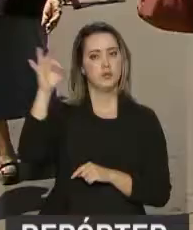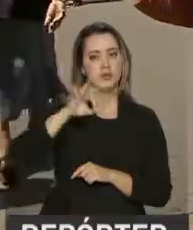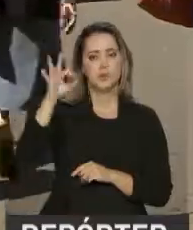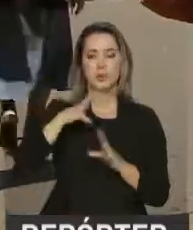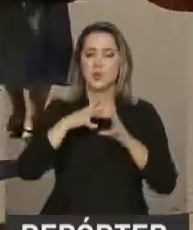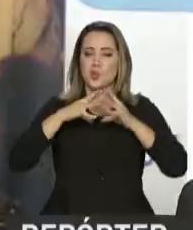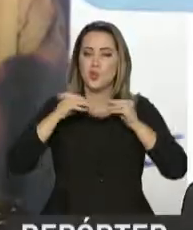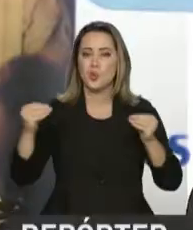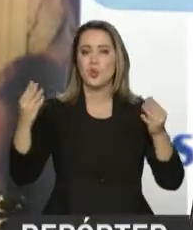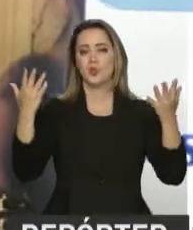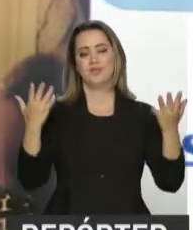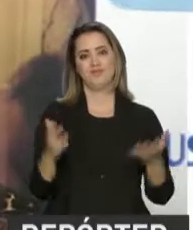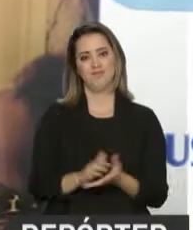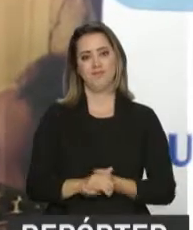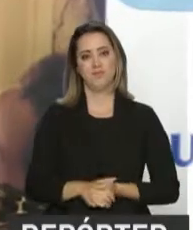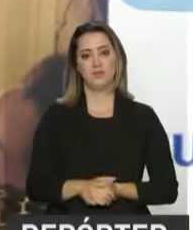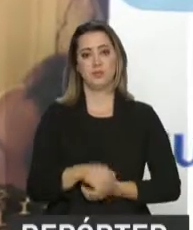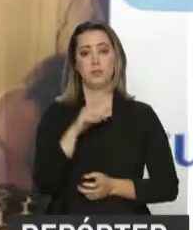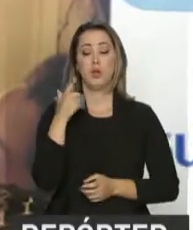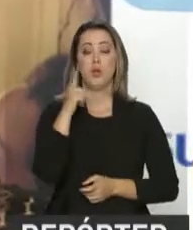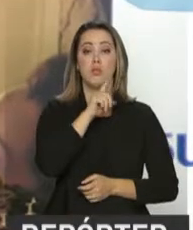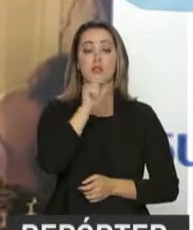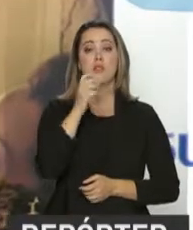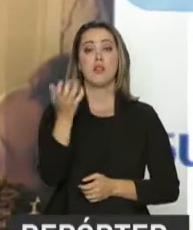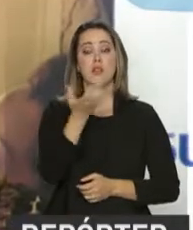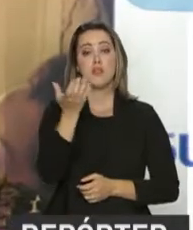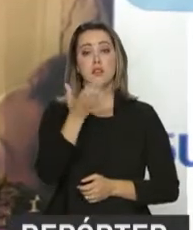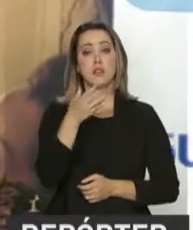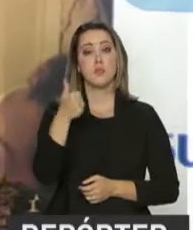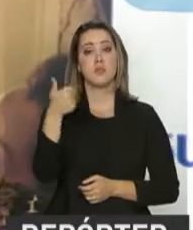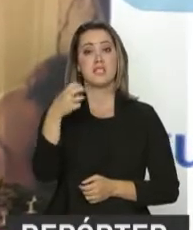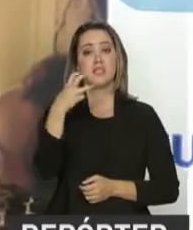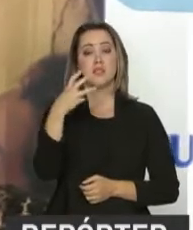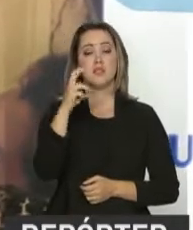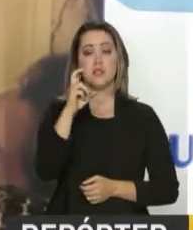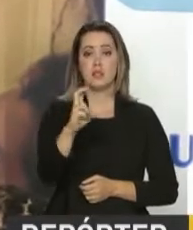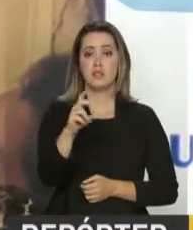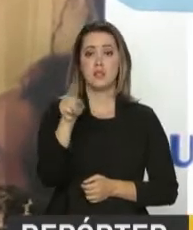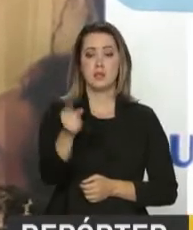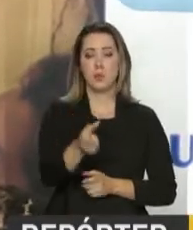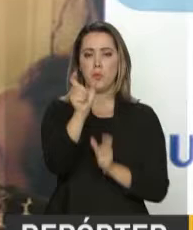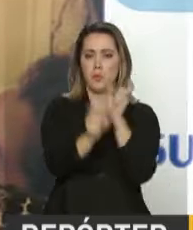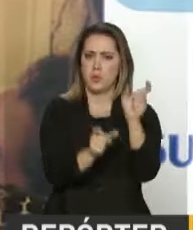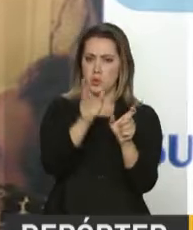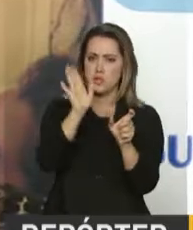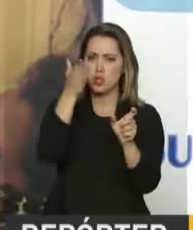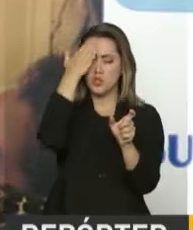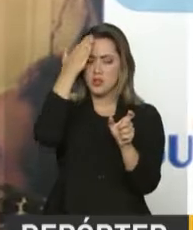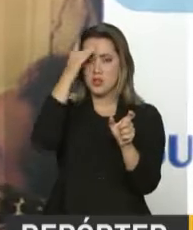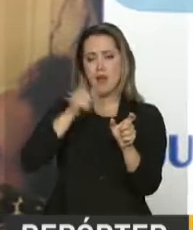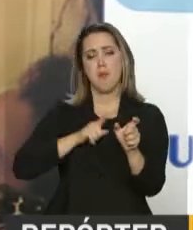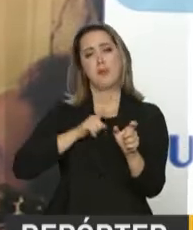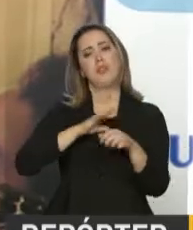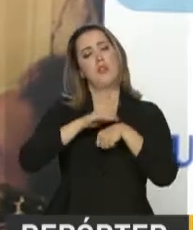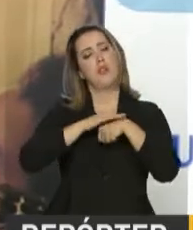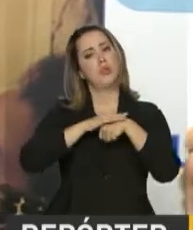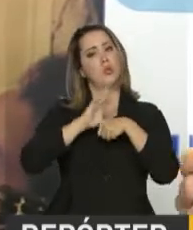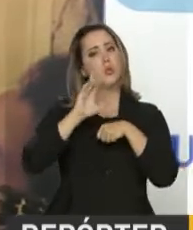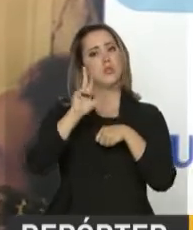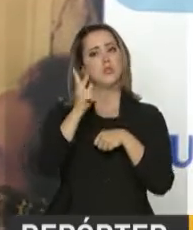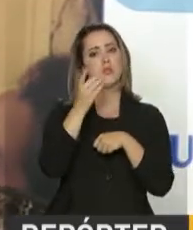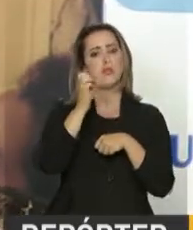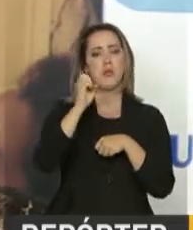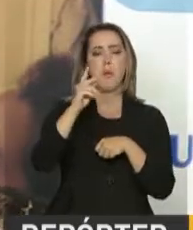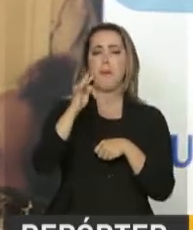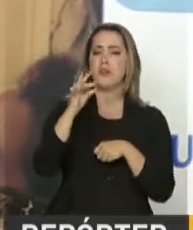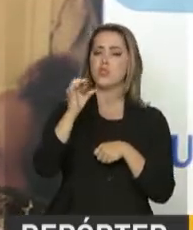cura da doença. Queremos alcançar os 135 mil brasileiros que estão diagnosticados com hepatite, qualquer nível